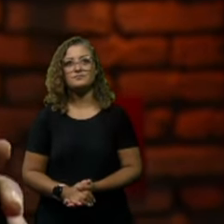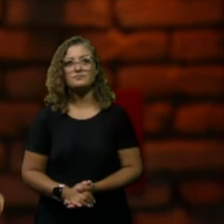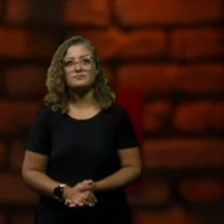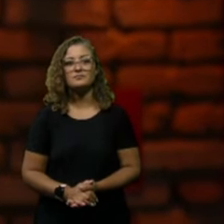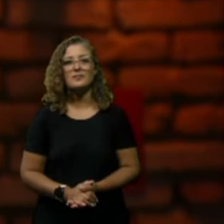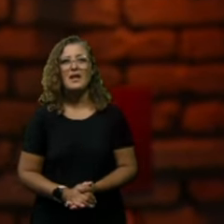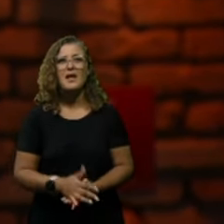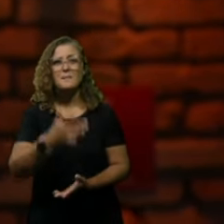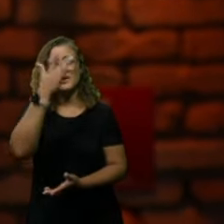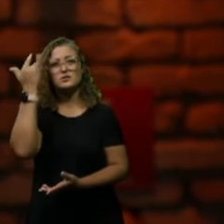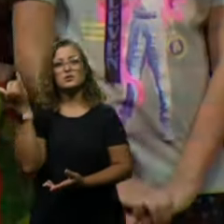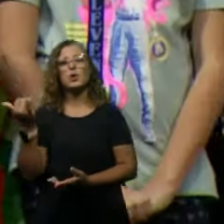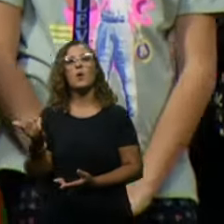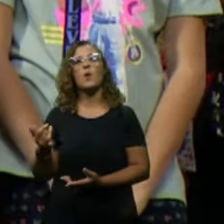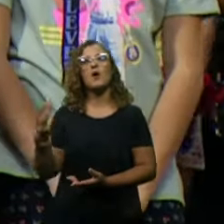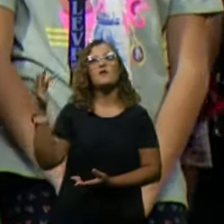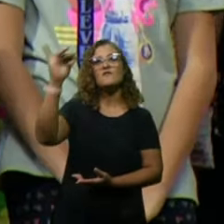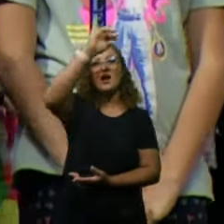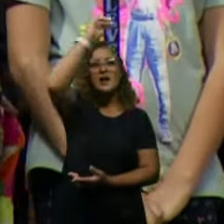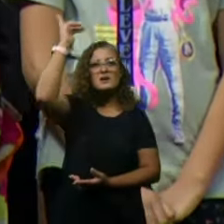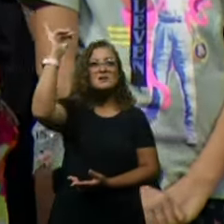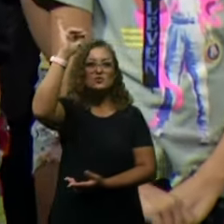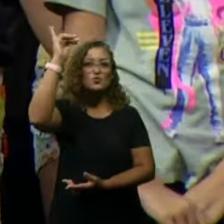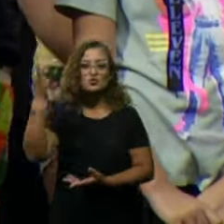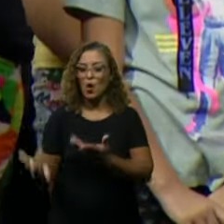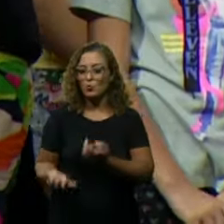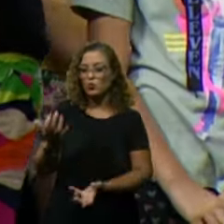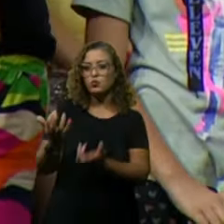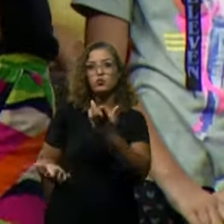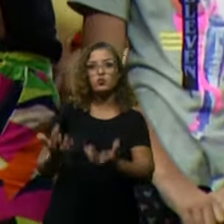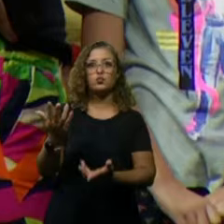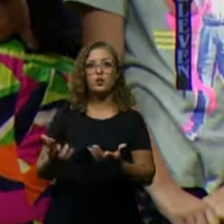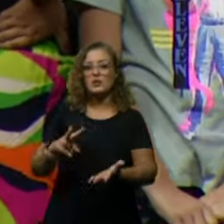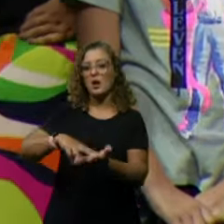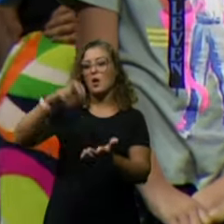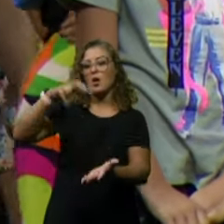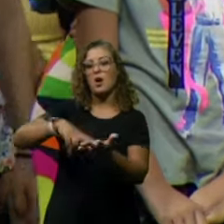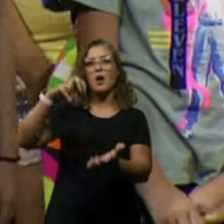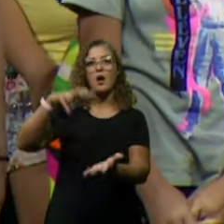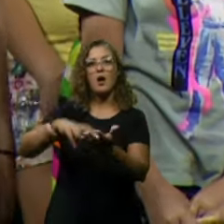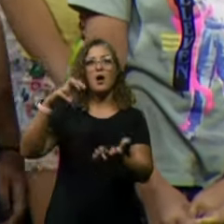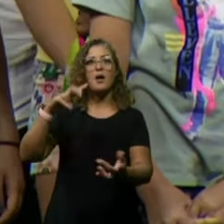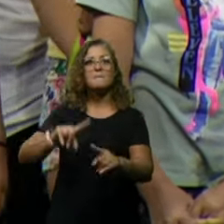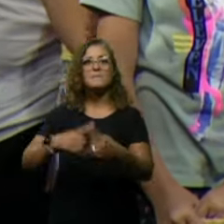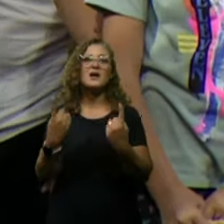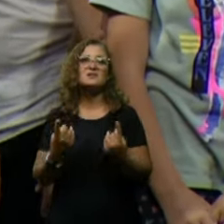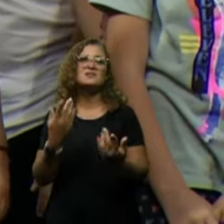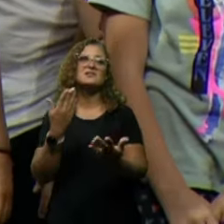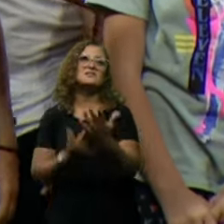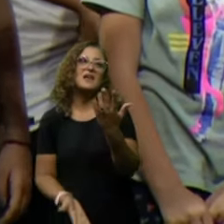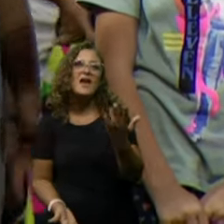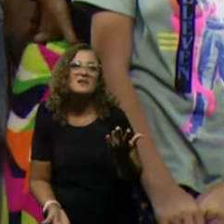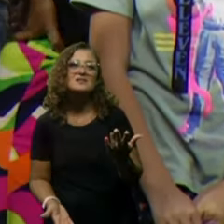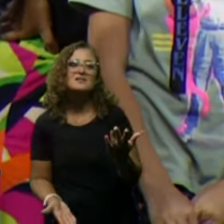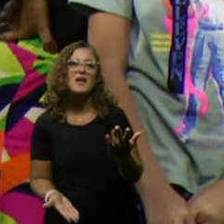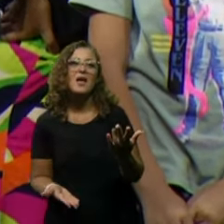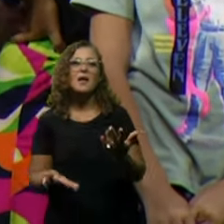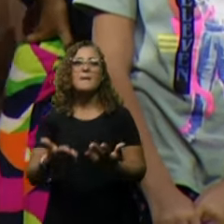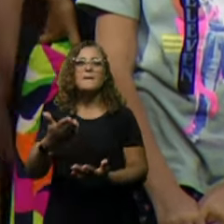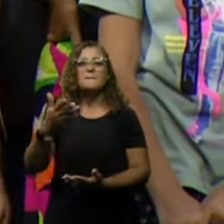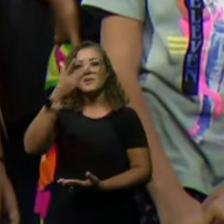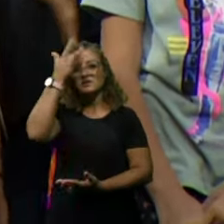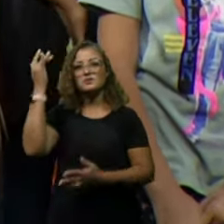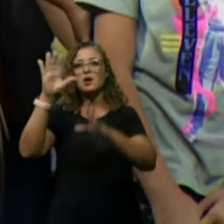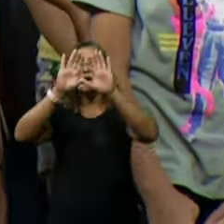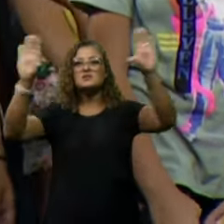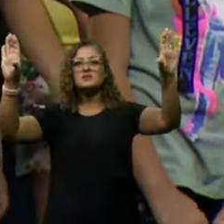fogo você pula Você se lembra alguém fala de selvas Ian perdeu concepção da eternidade tá tão